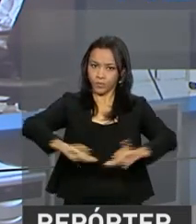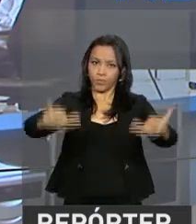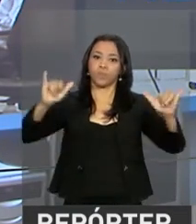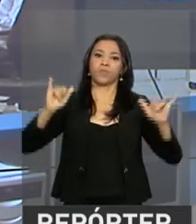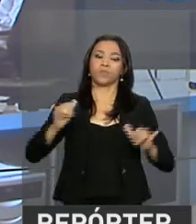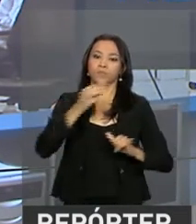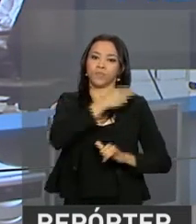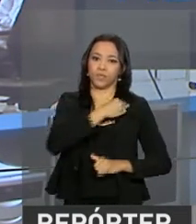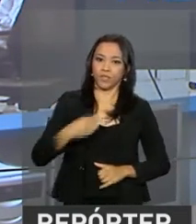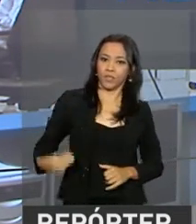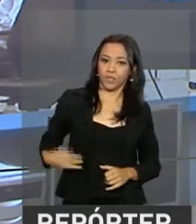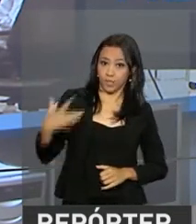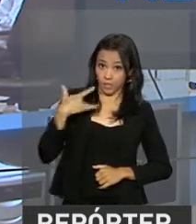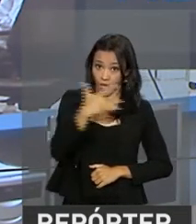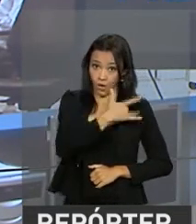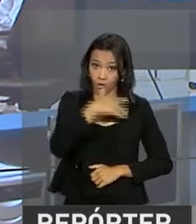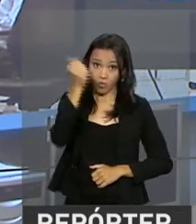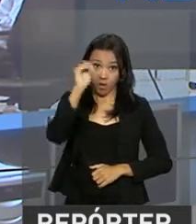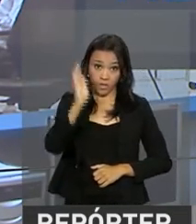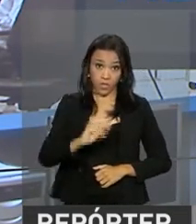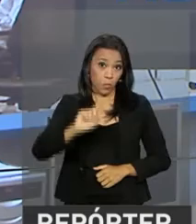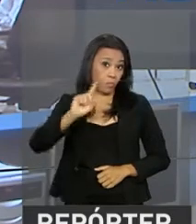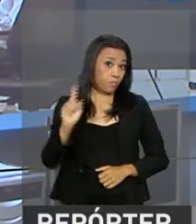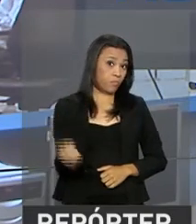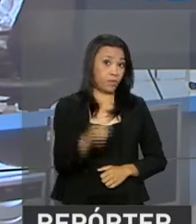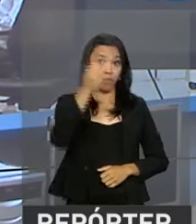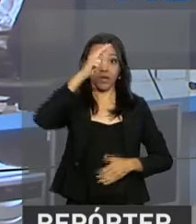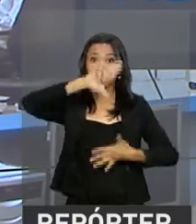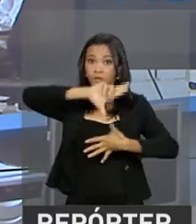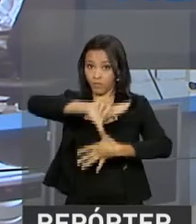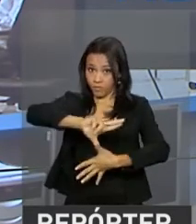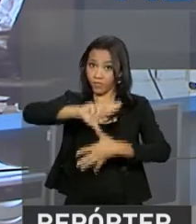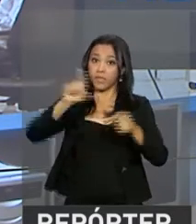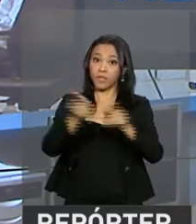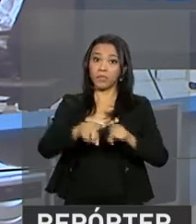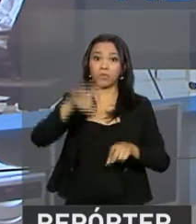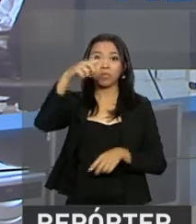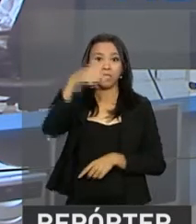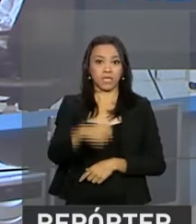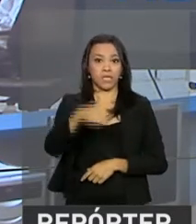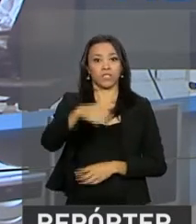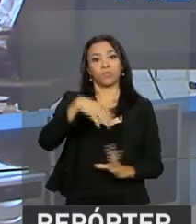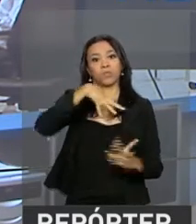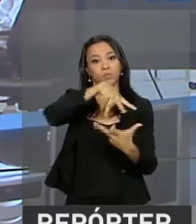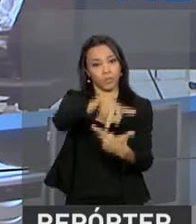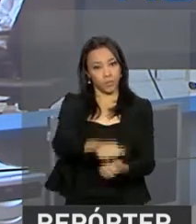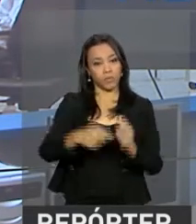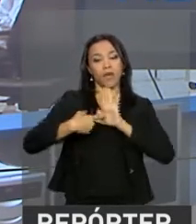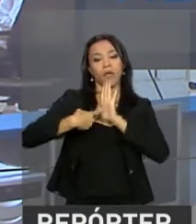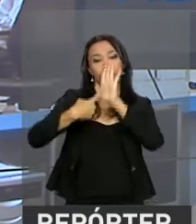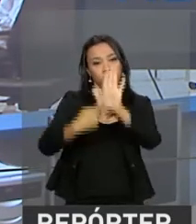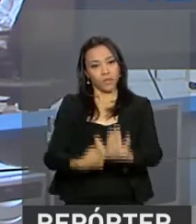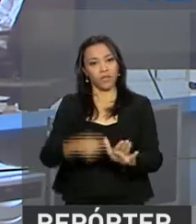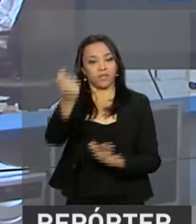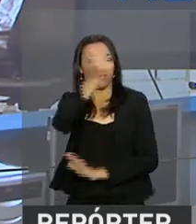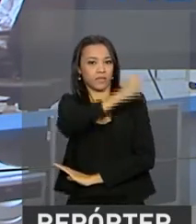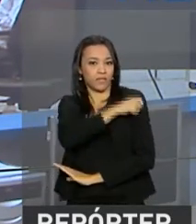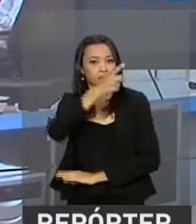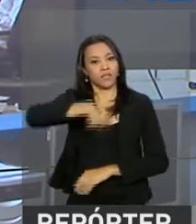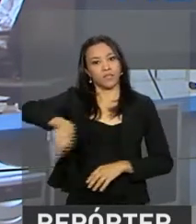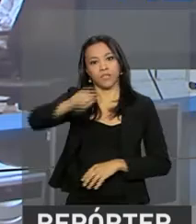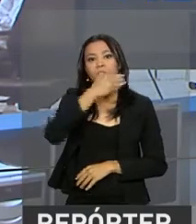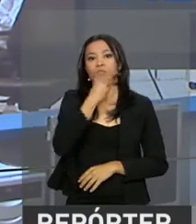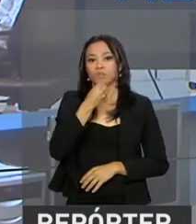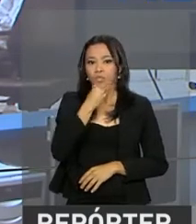Barros. O Brasil será o primeiro da América Latina e o sétimo do mundo a oferecer essa vacina para os meninos.